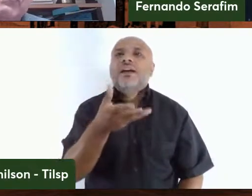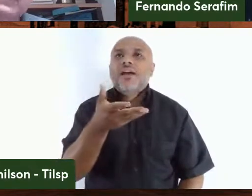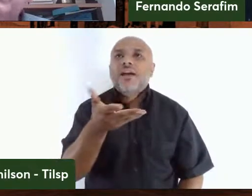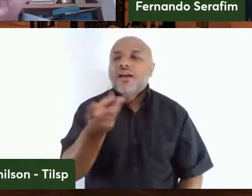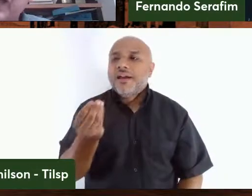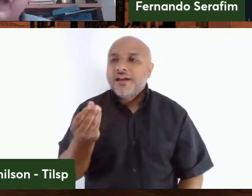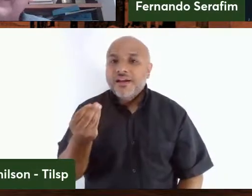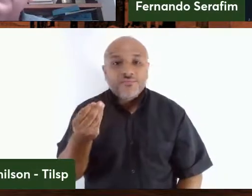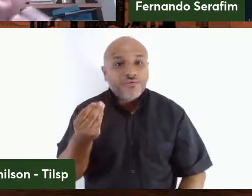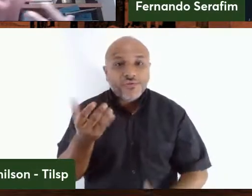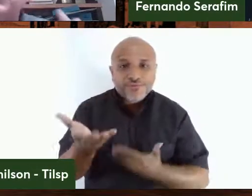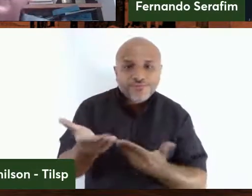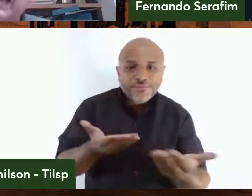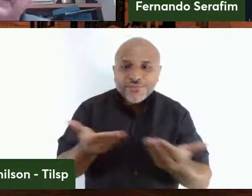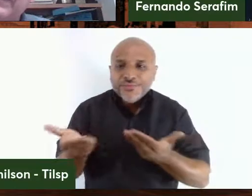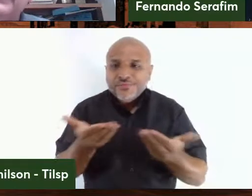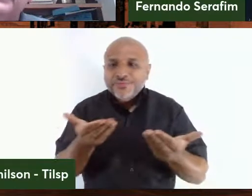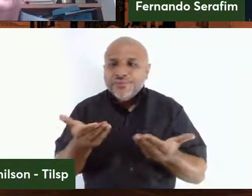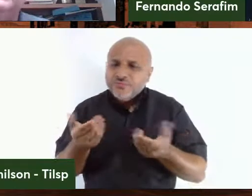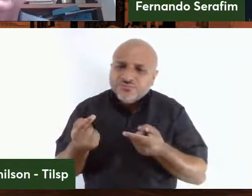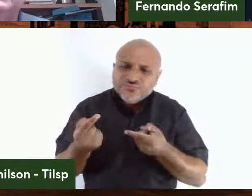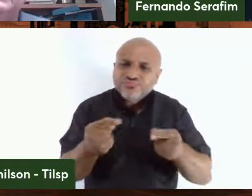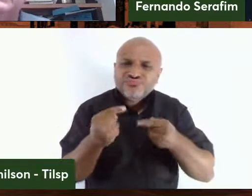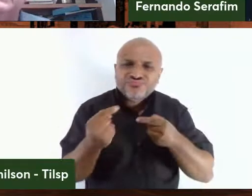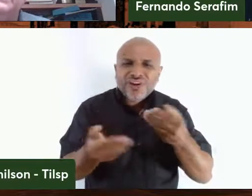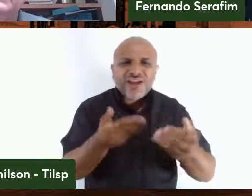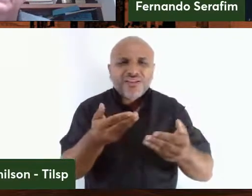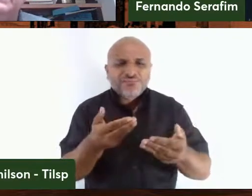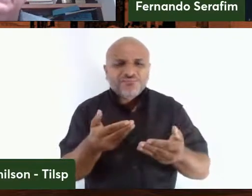foram manipuladas, exploradas, né?